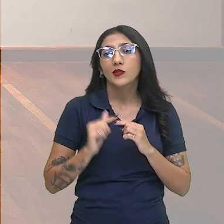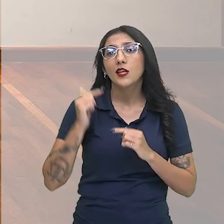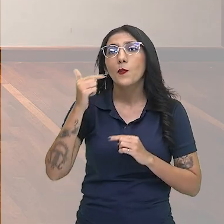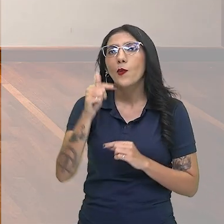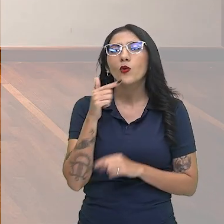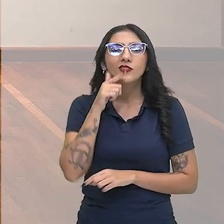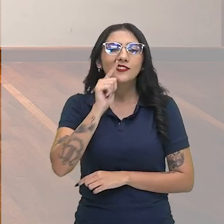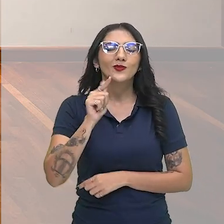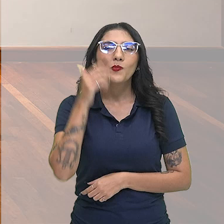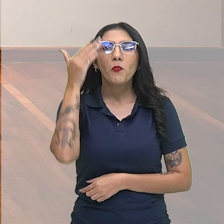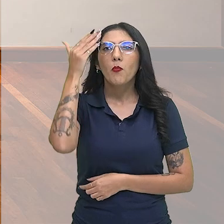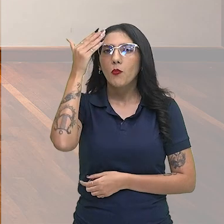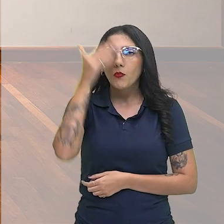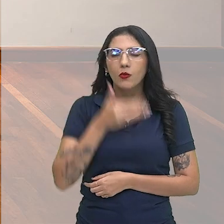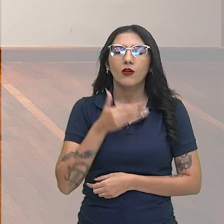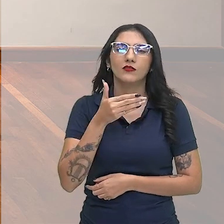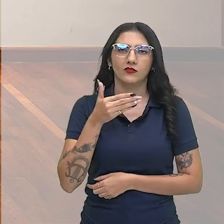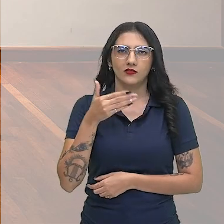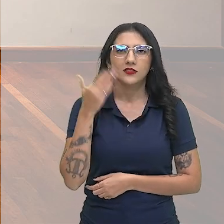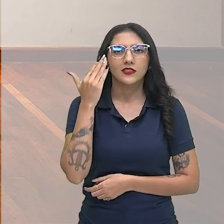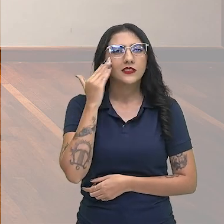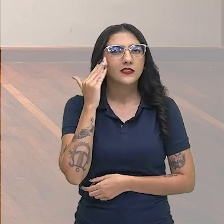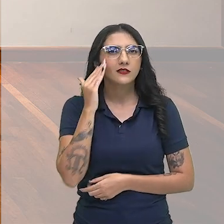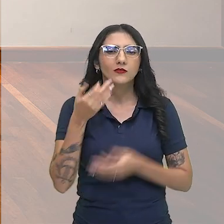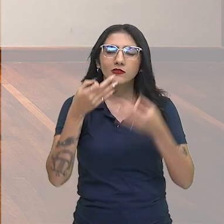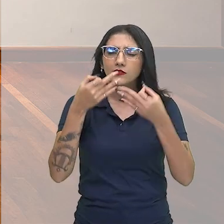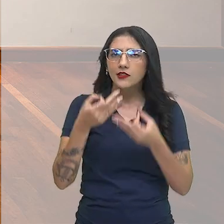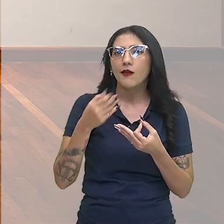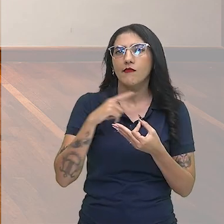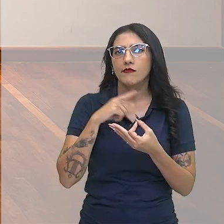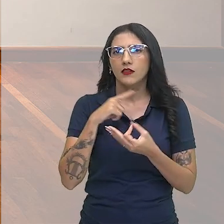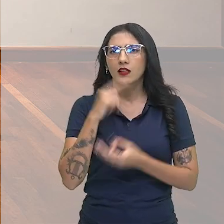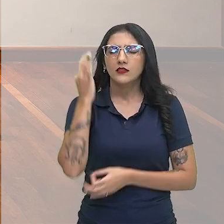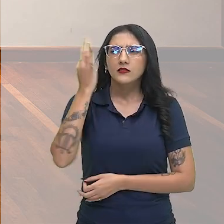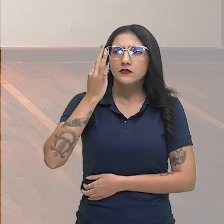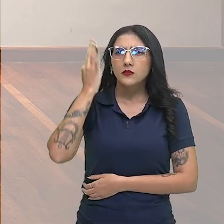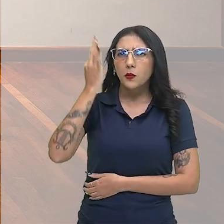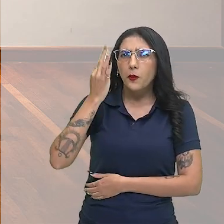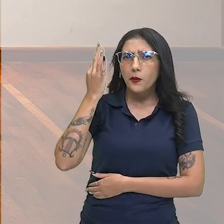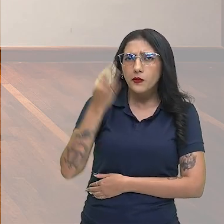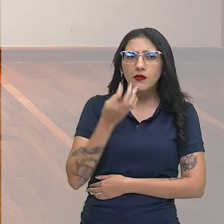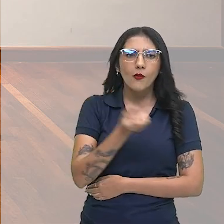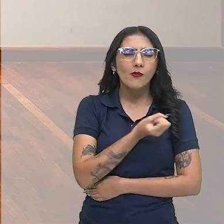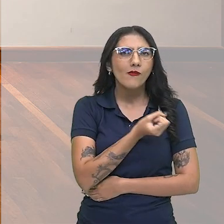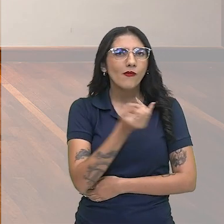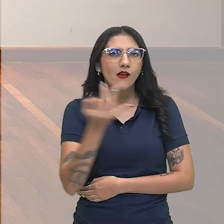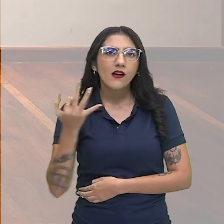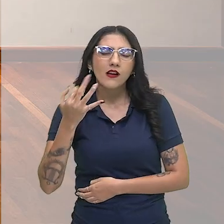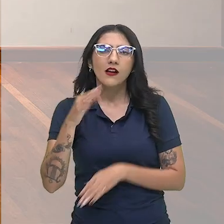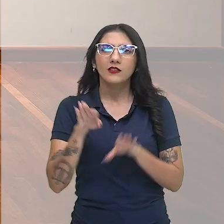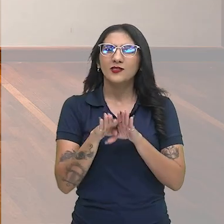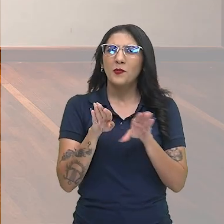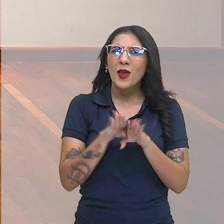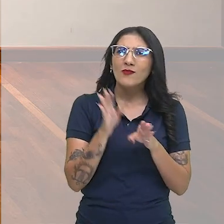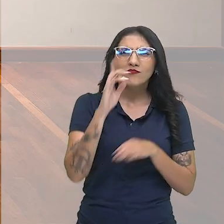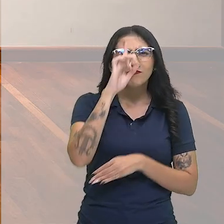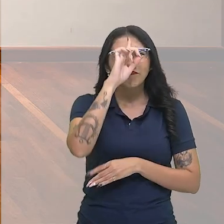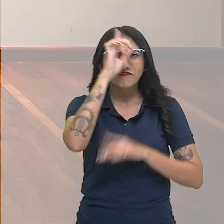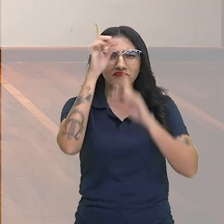uma conclusão, para chegar, né, ele tem teorias, né, tem aí todo um conjunto